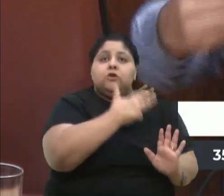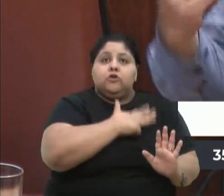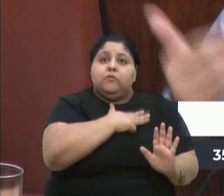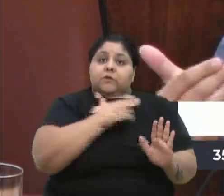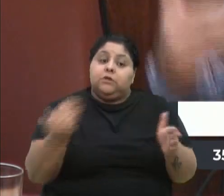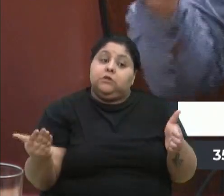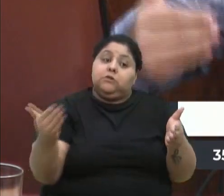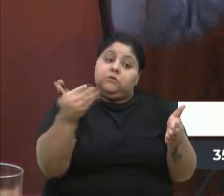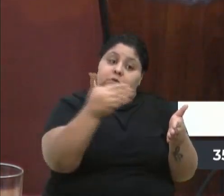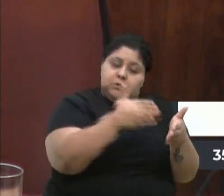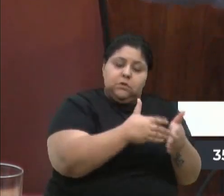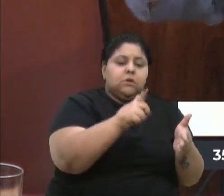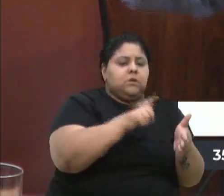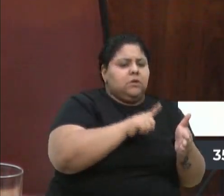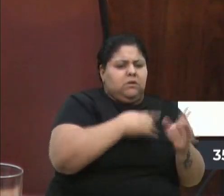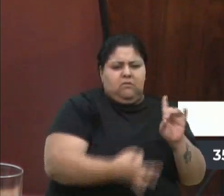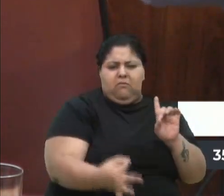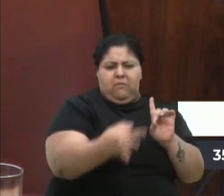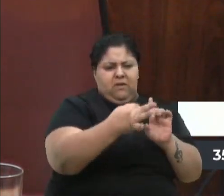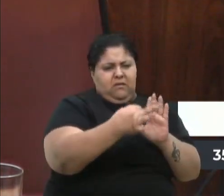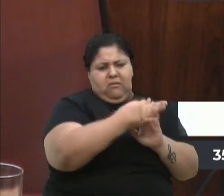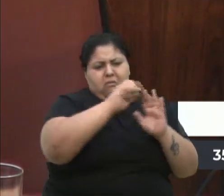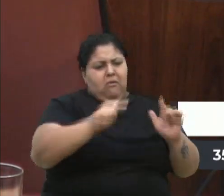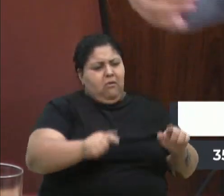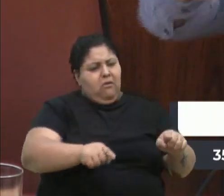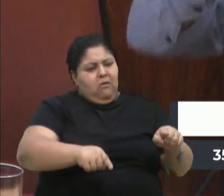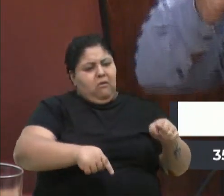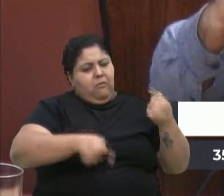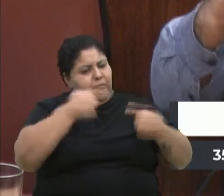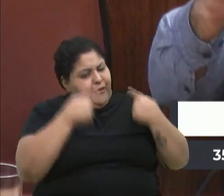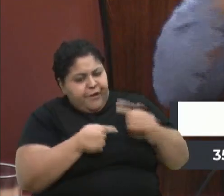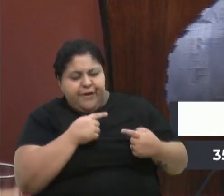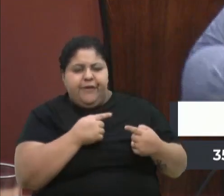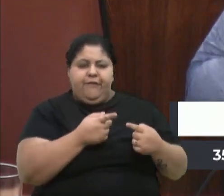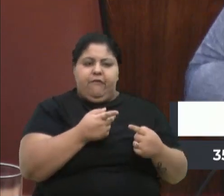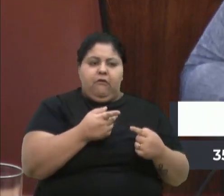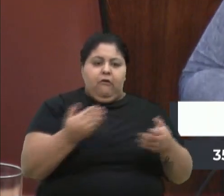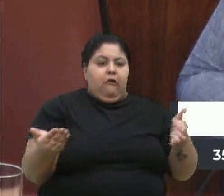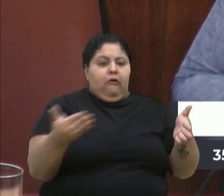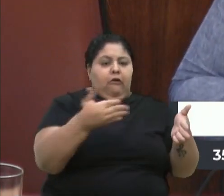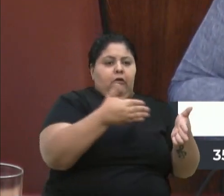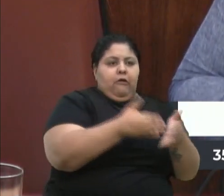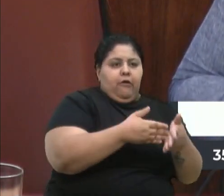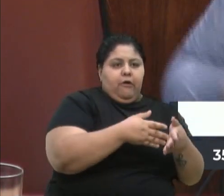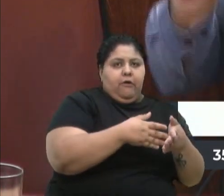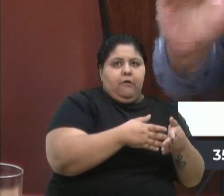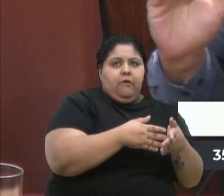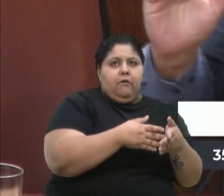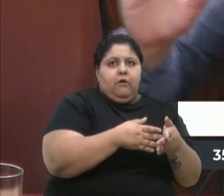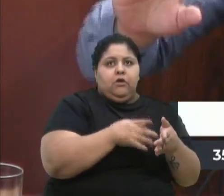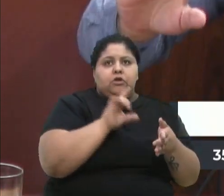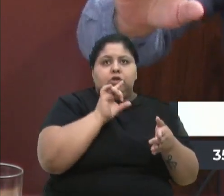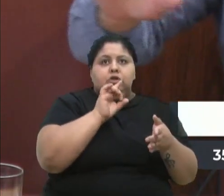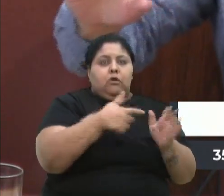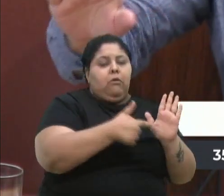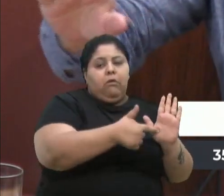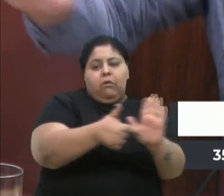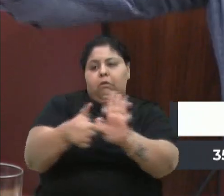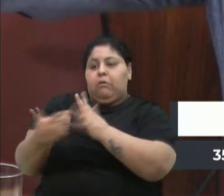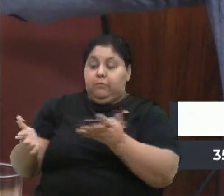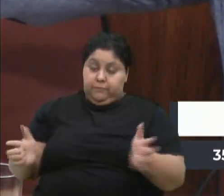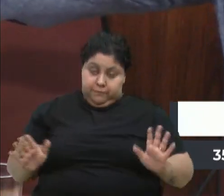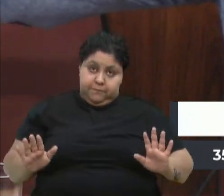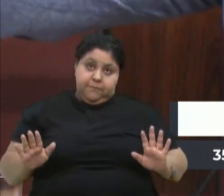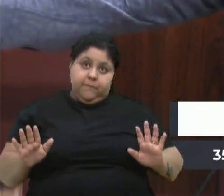pessoas teriam uma opinião crítica de que veio para fazer lobby. Eu tenho muita vênia com isso. Como, por exemplo, eu vi agora